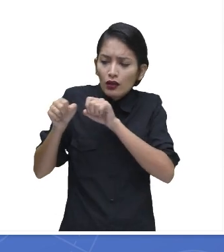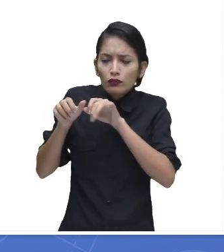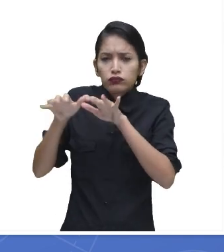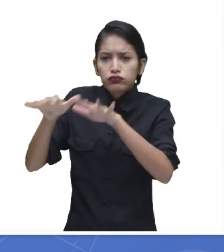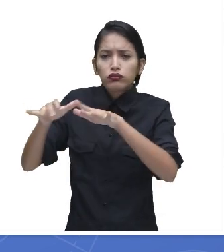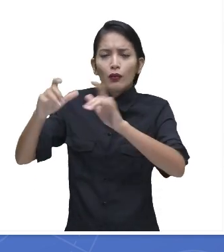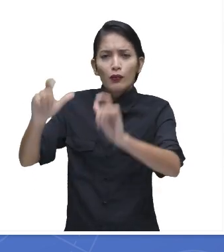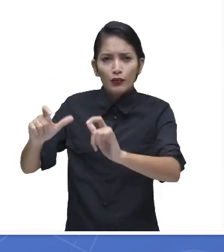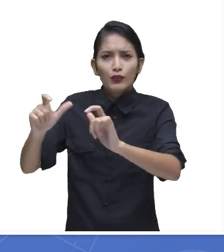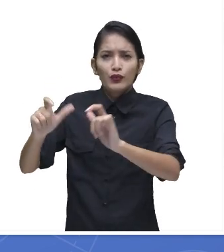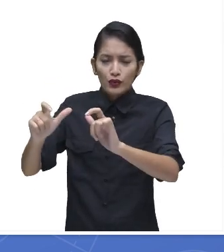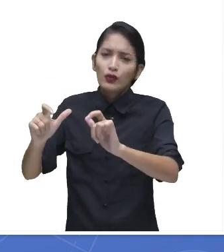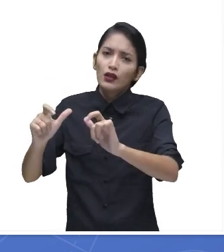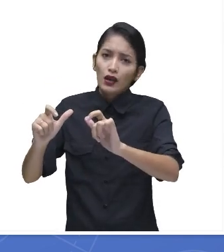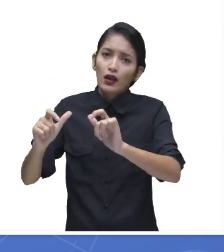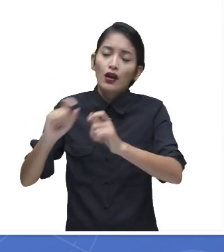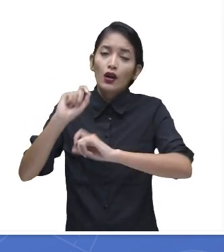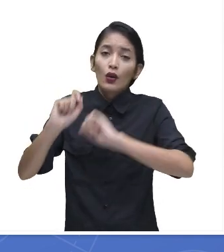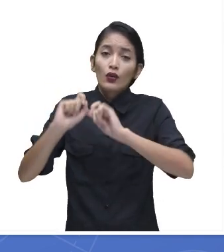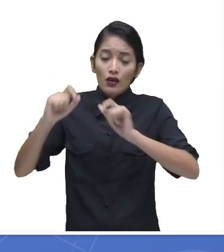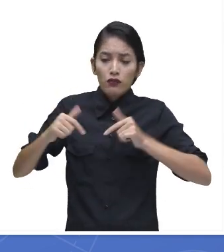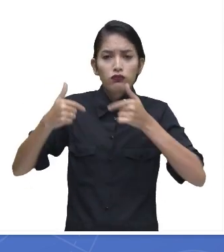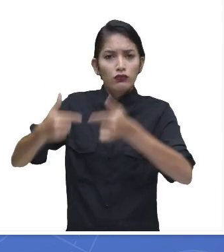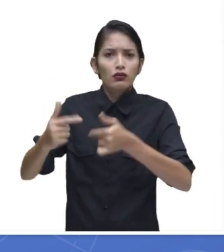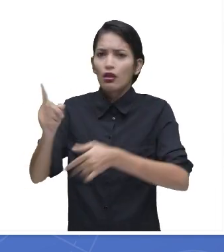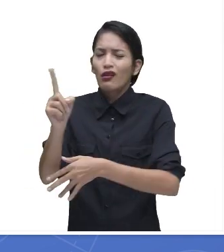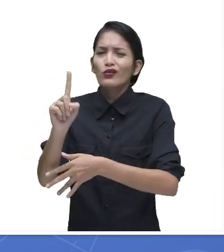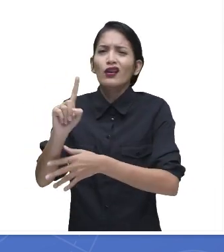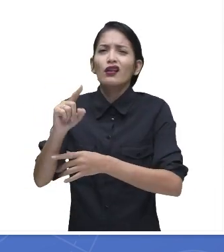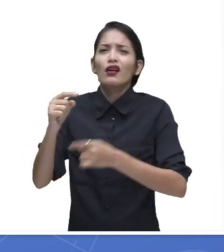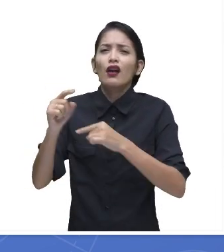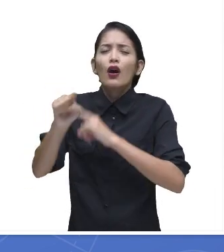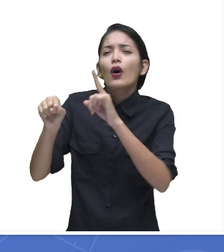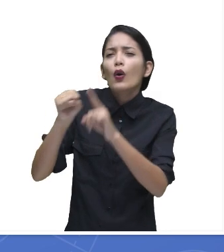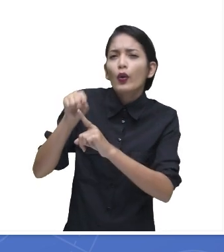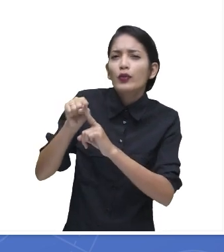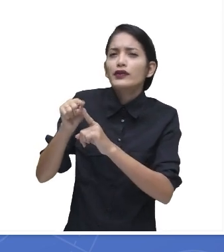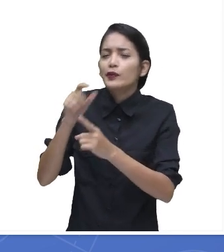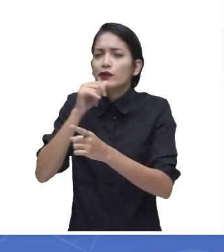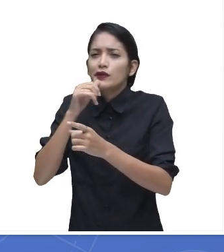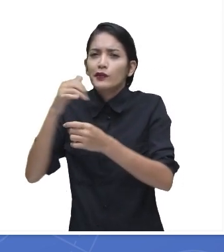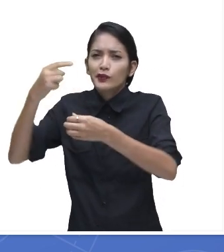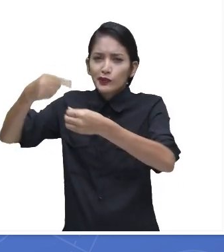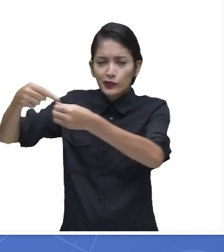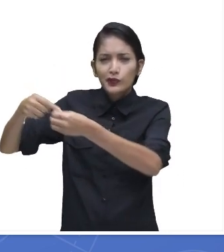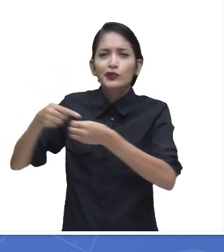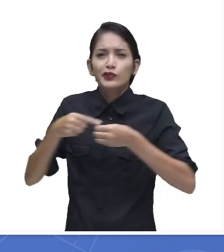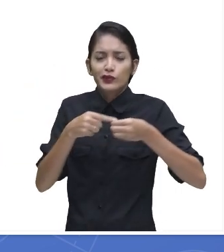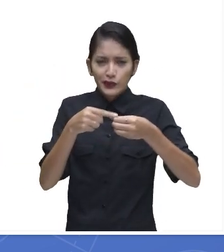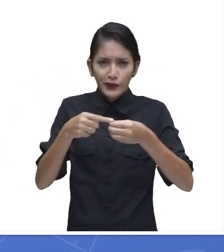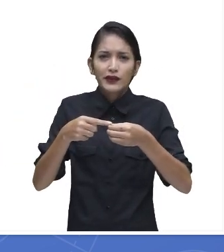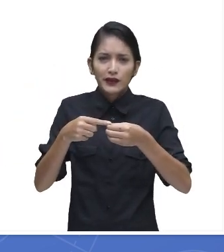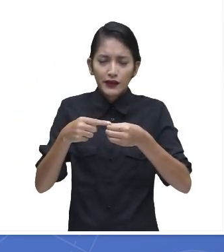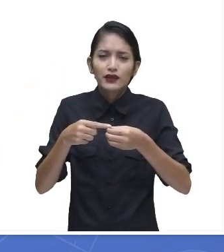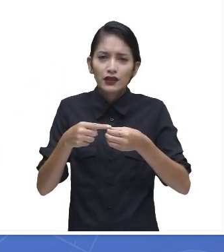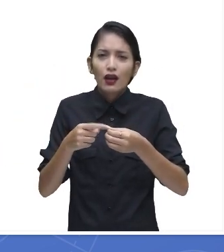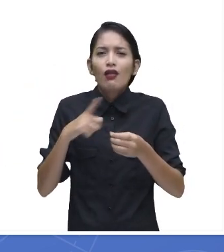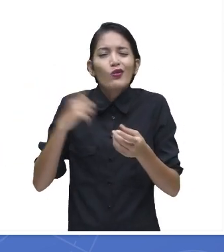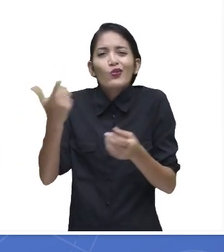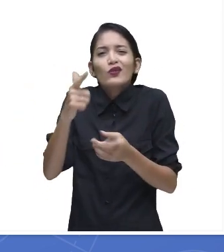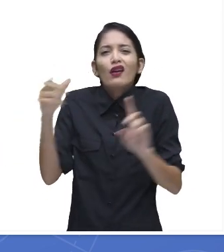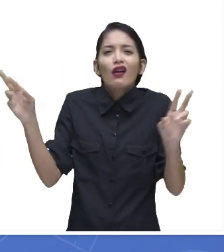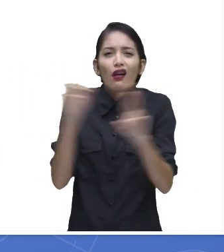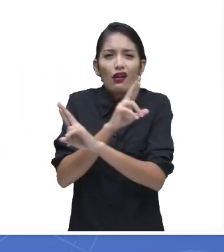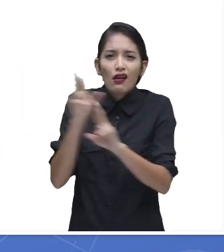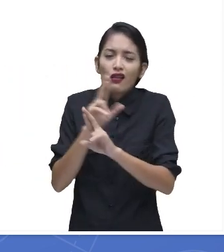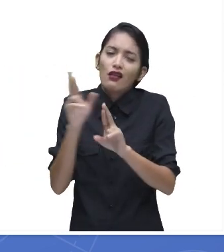do país. O movimento não é esse, não está relacionado com interior, litoral, né? A relação aqui é